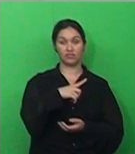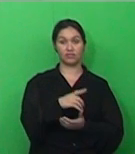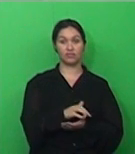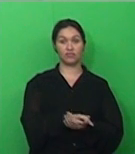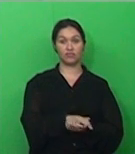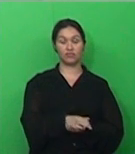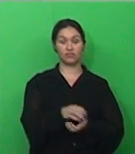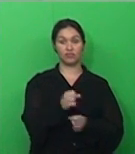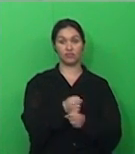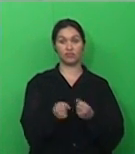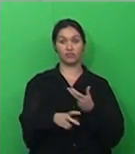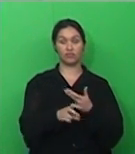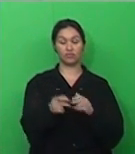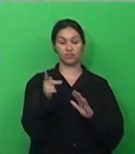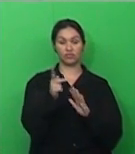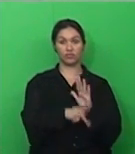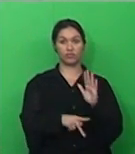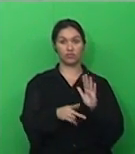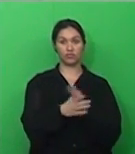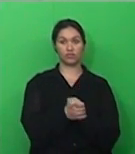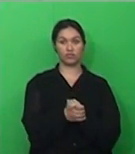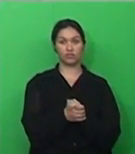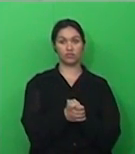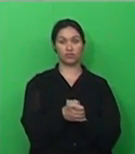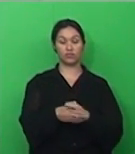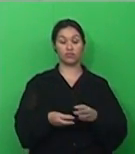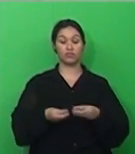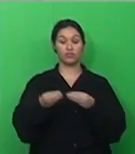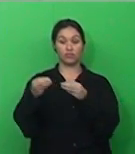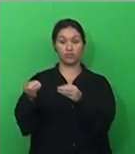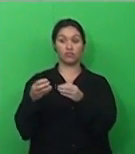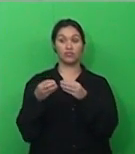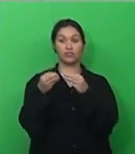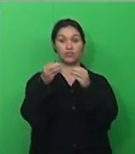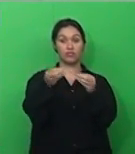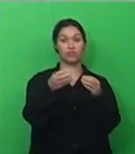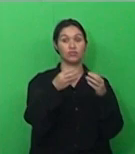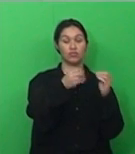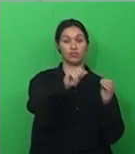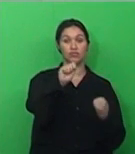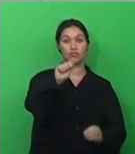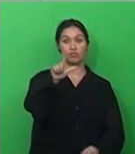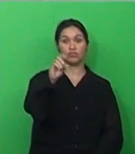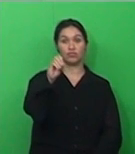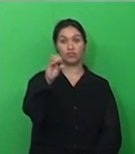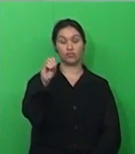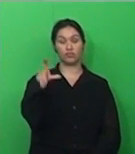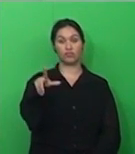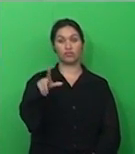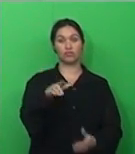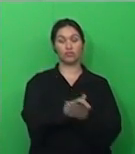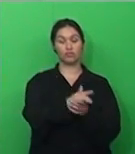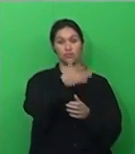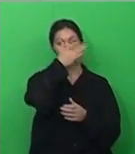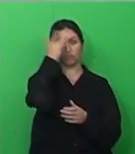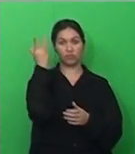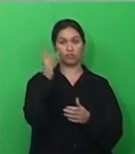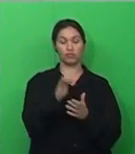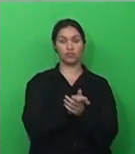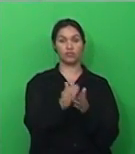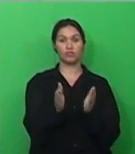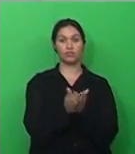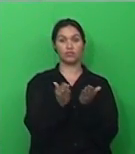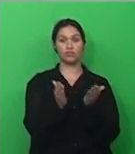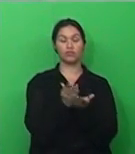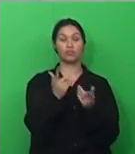sim, um projeto para distribuir álcool gel às populações carentes. pô, distribuímos álcool gel, vamos estar